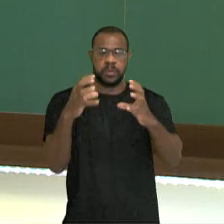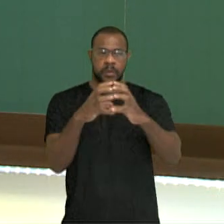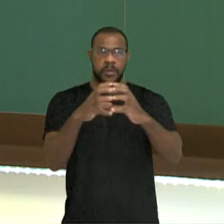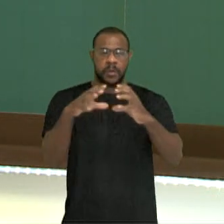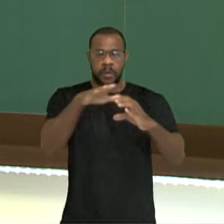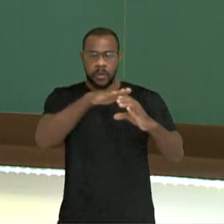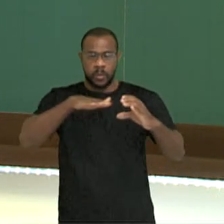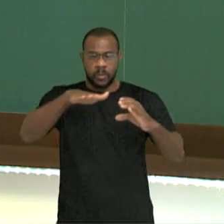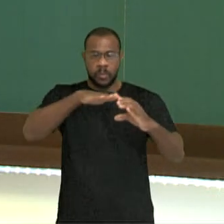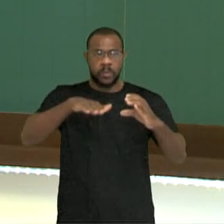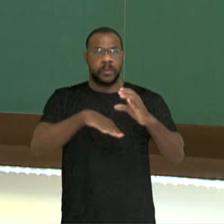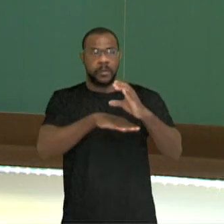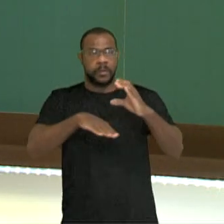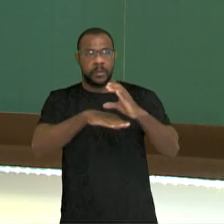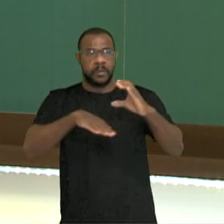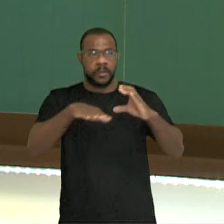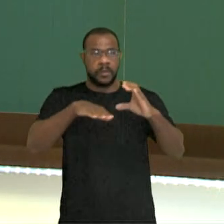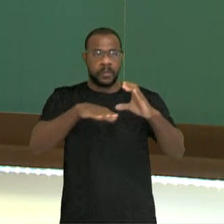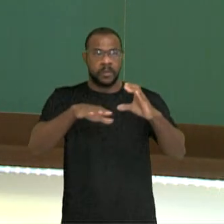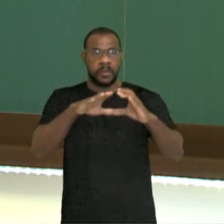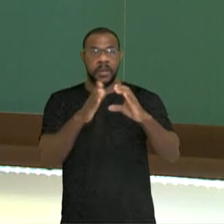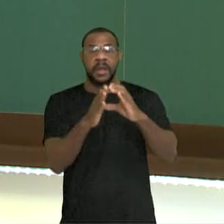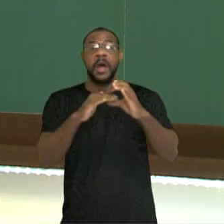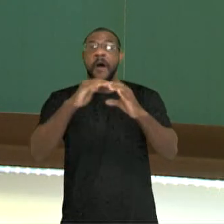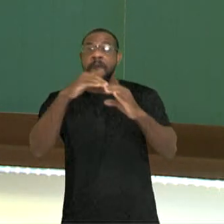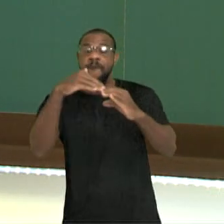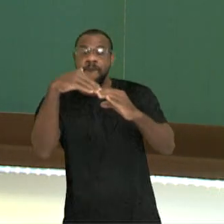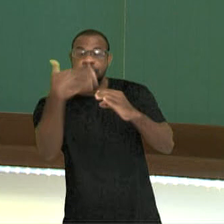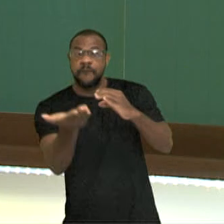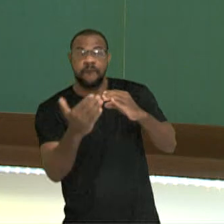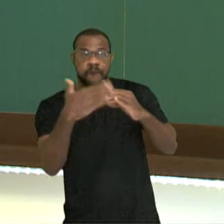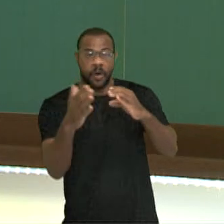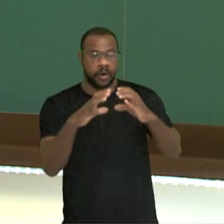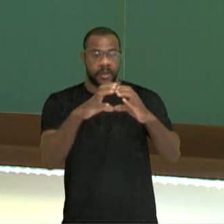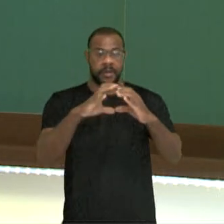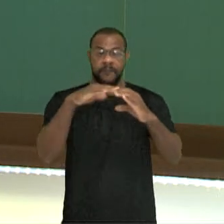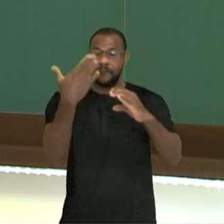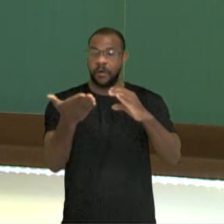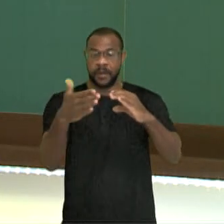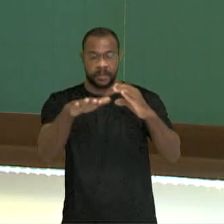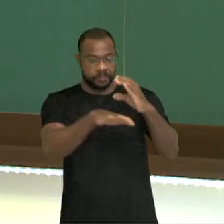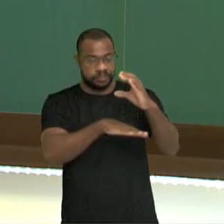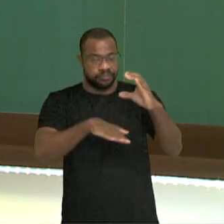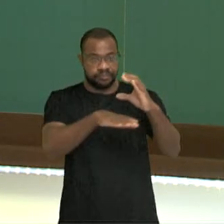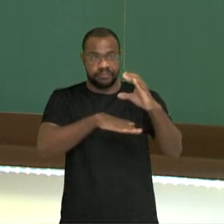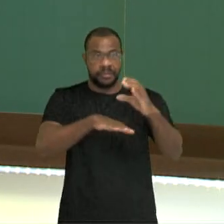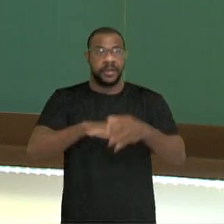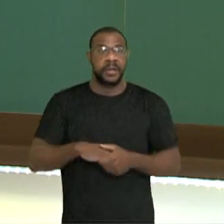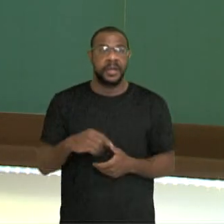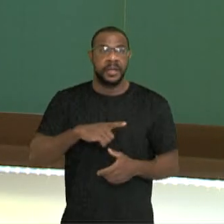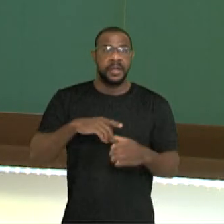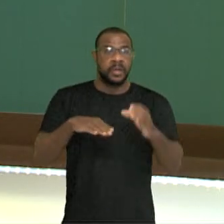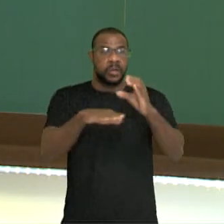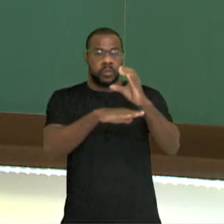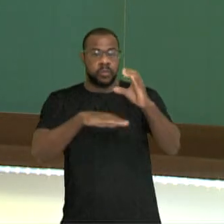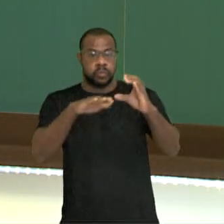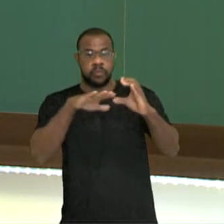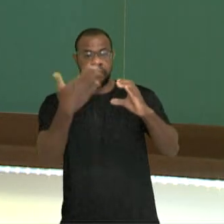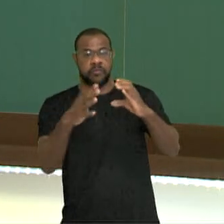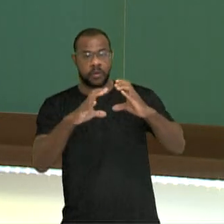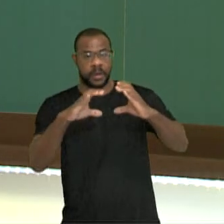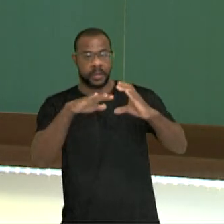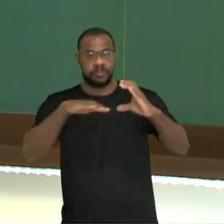superfície, tá? Então, a superfície é só a parte de fora, não vai contar a parte de dentro. Enquanto a gente fala da esfera, a gente está